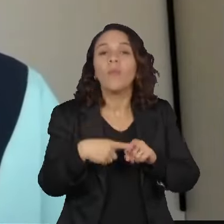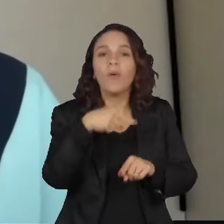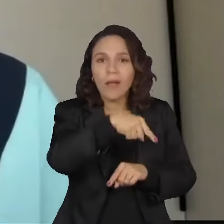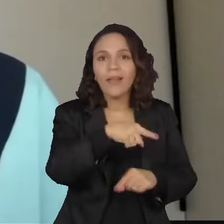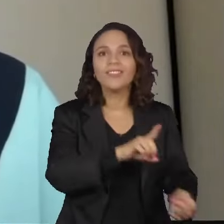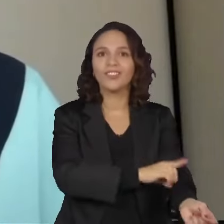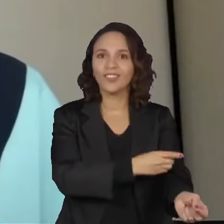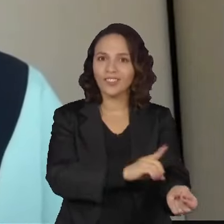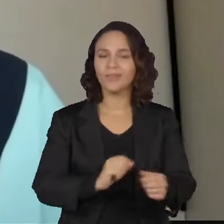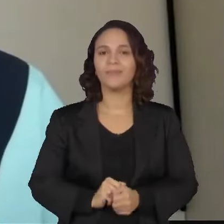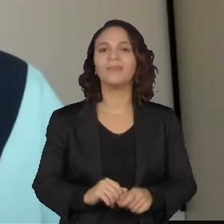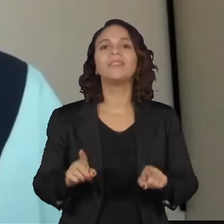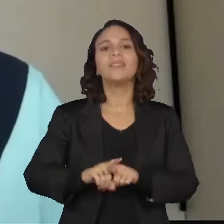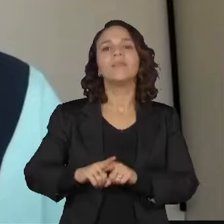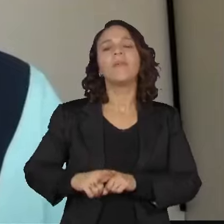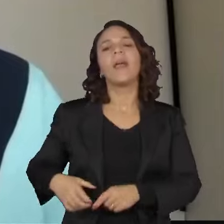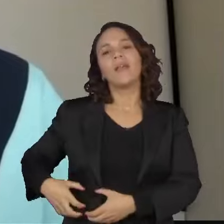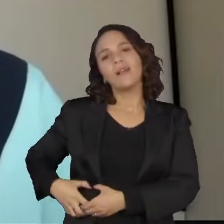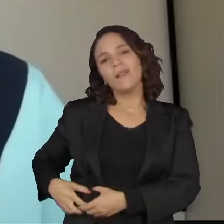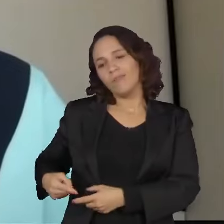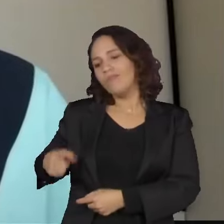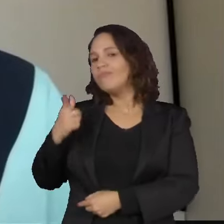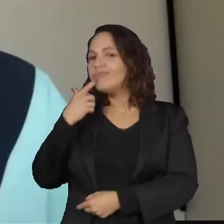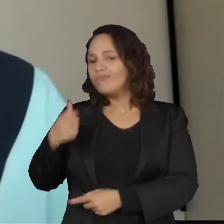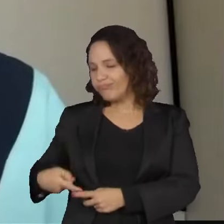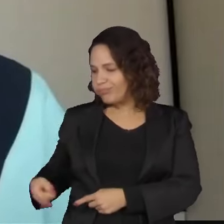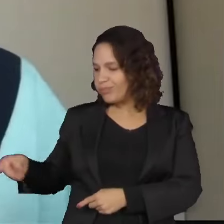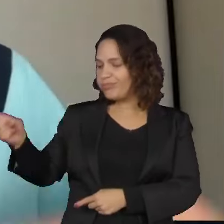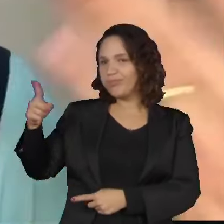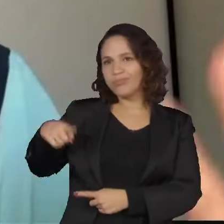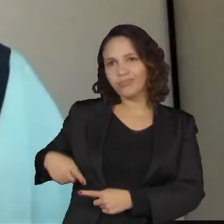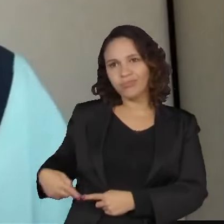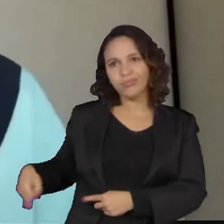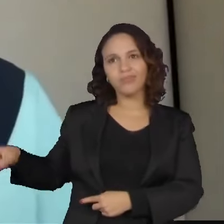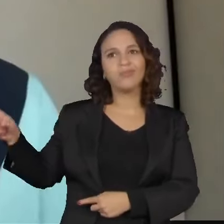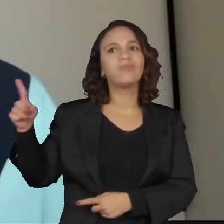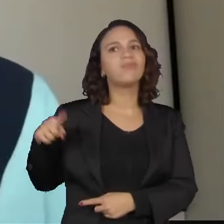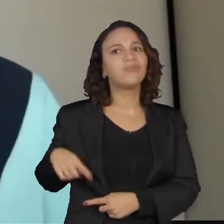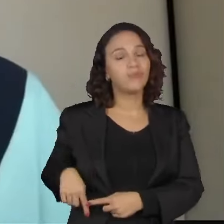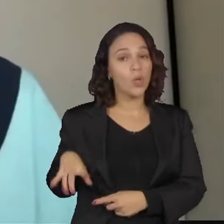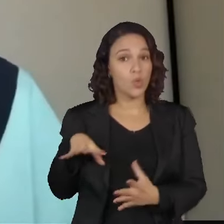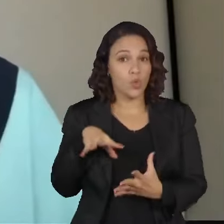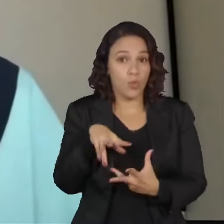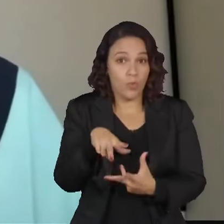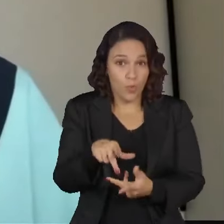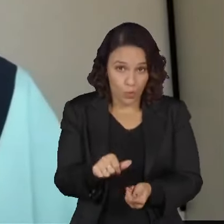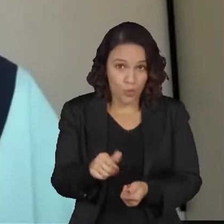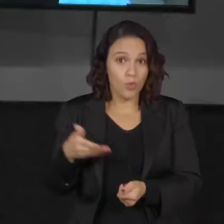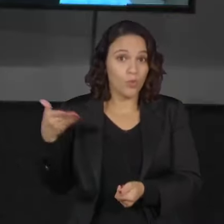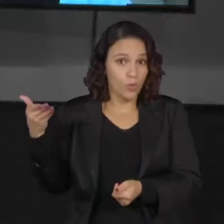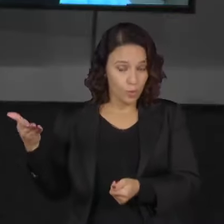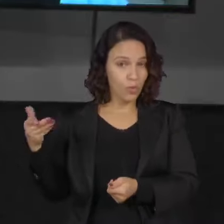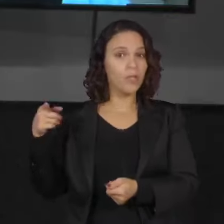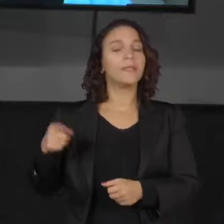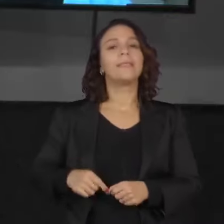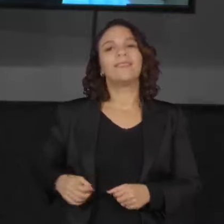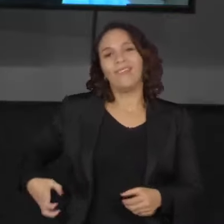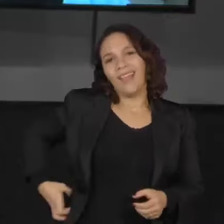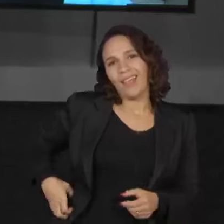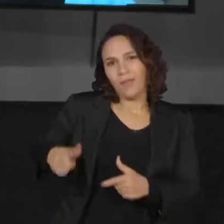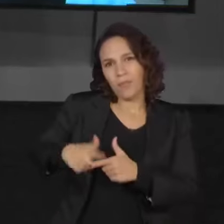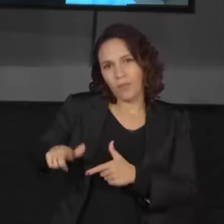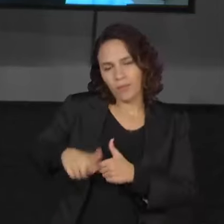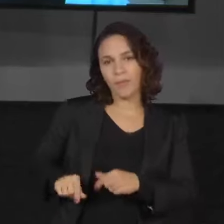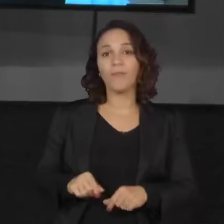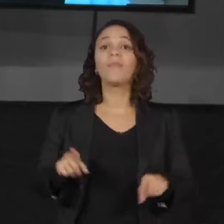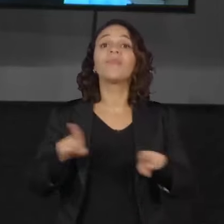de diálise no mundo, secundária, né, também porque não nasce com doença renal, é uma causa